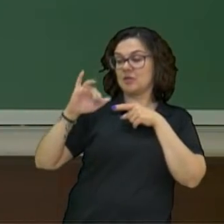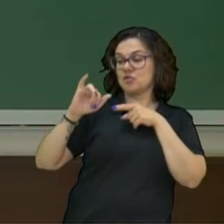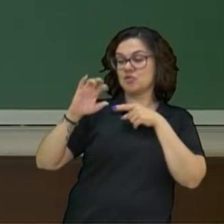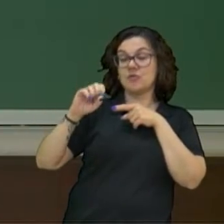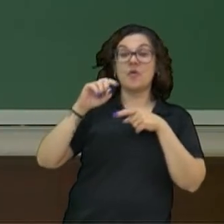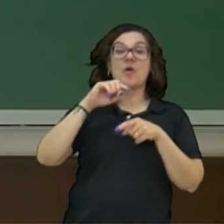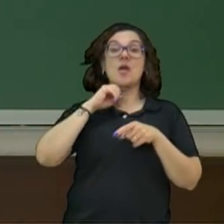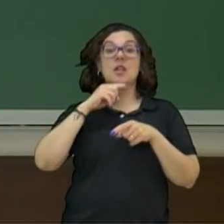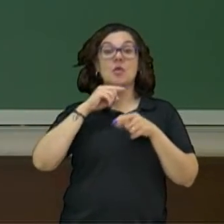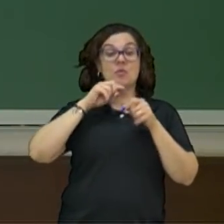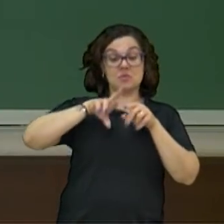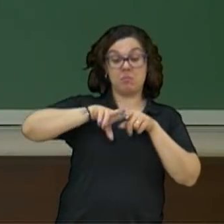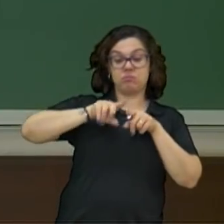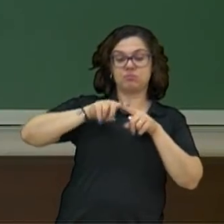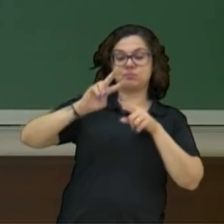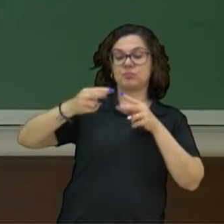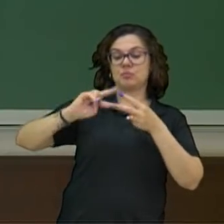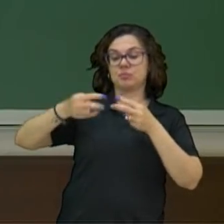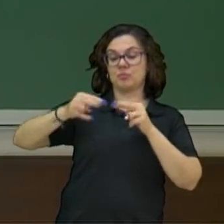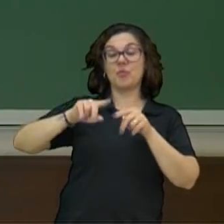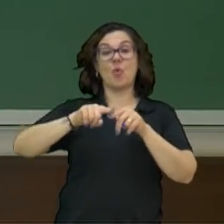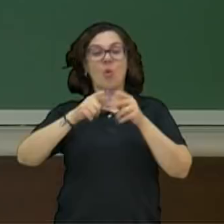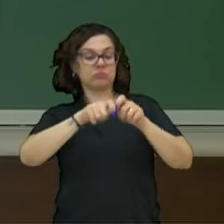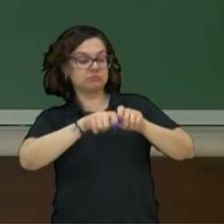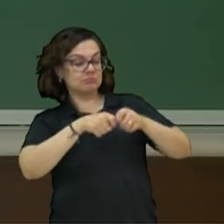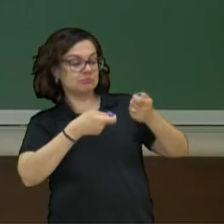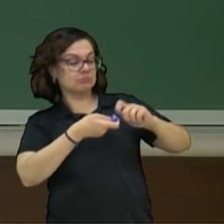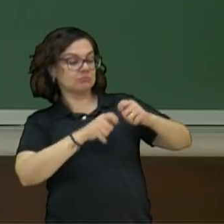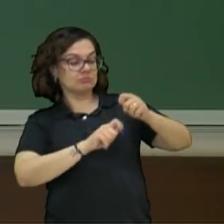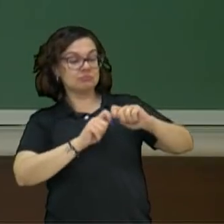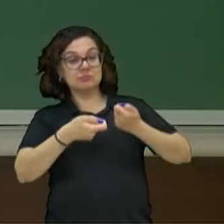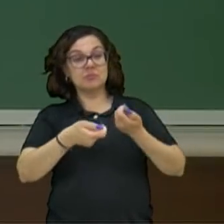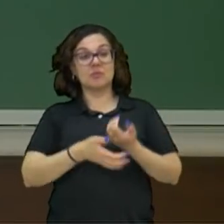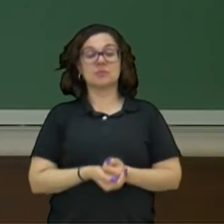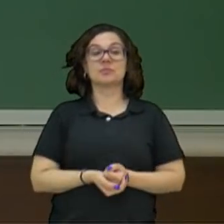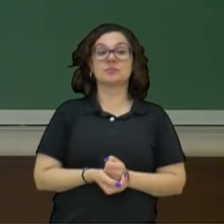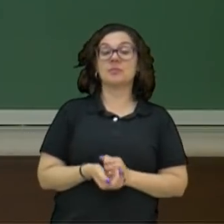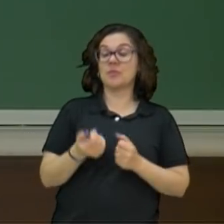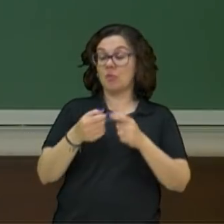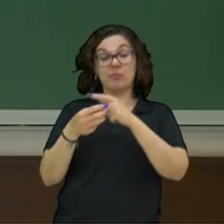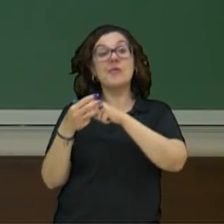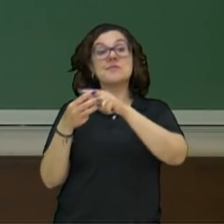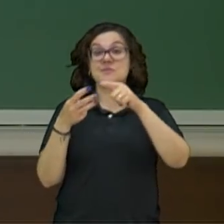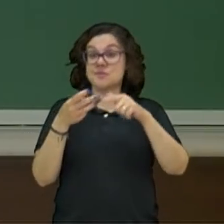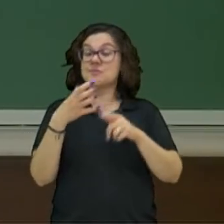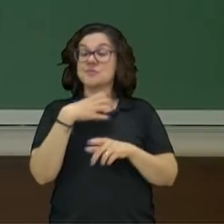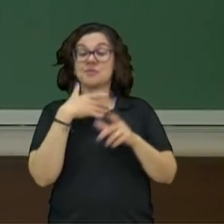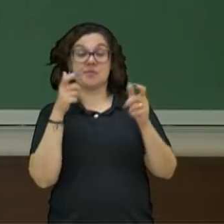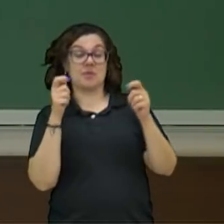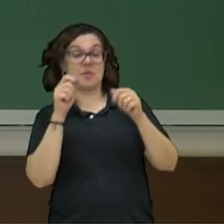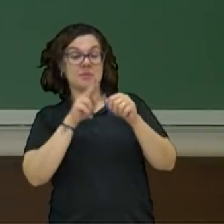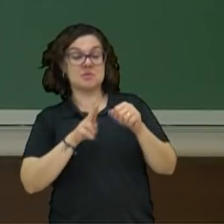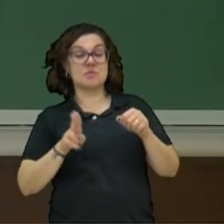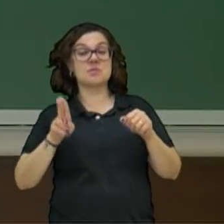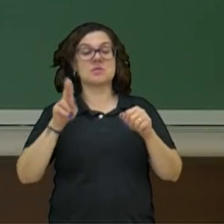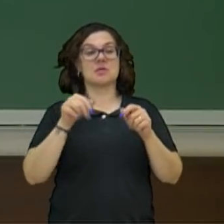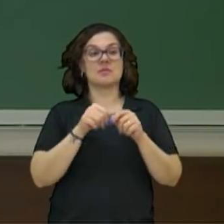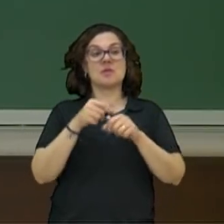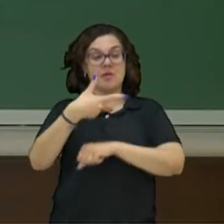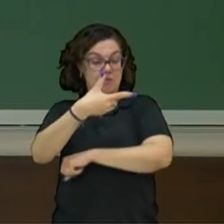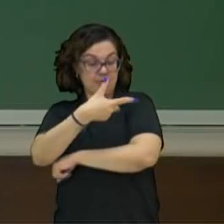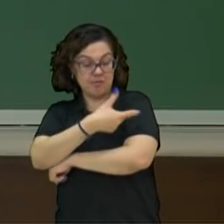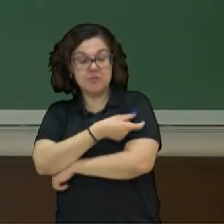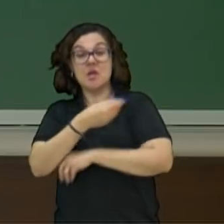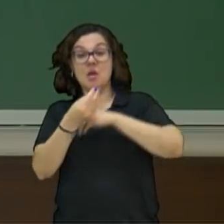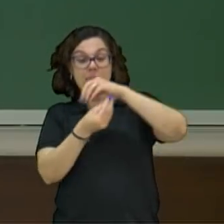reproduzir. Ou ainda fragmentado. Fragmentos quer dizer deixar ele em pedaços, né? Destruído. Isso é uma vacina. É